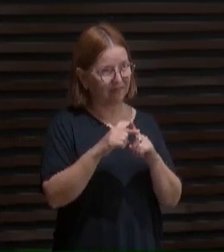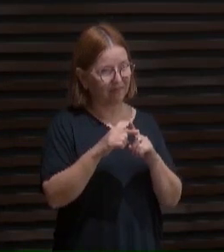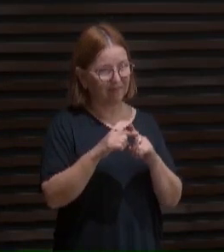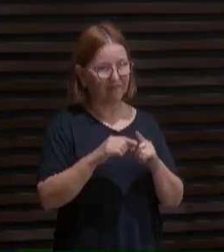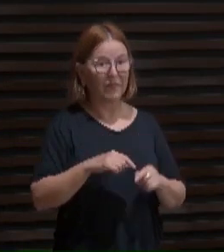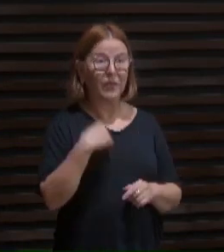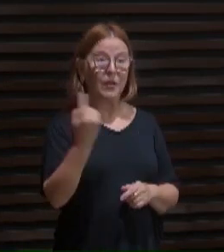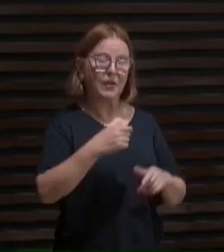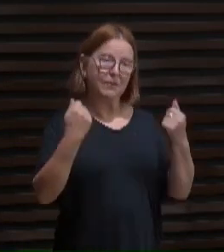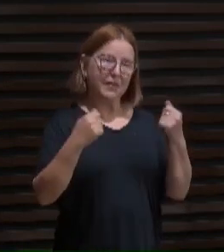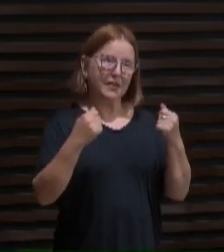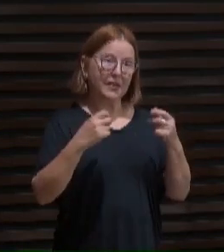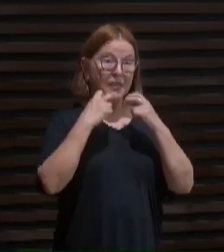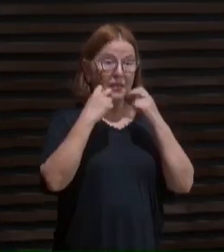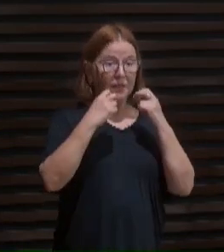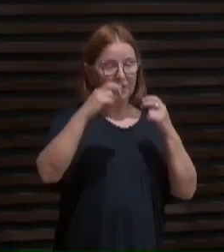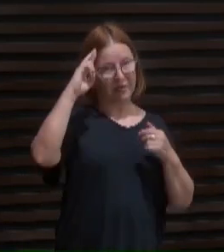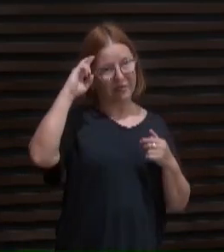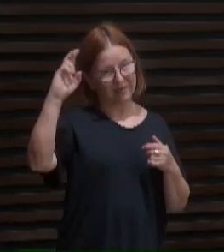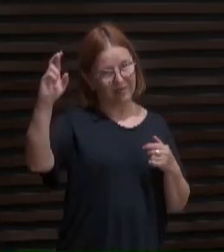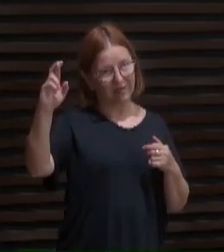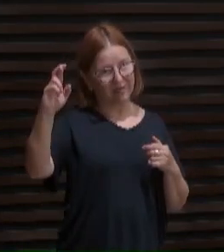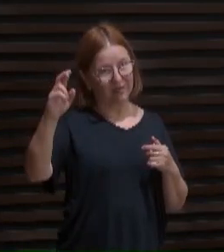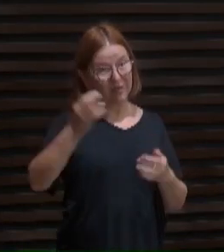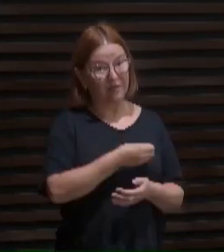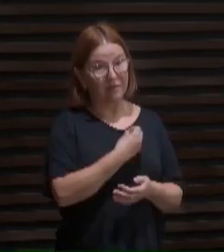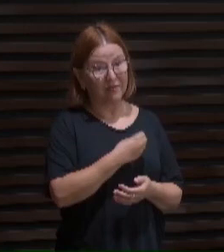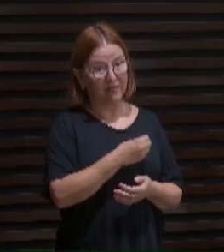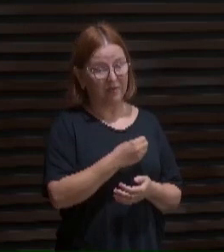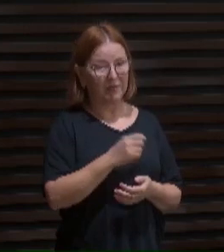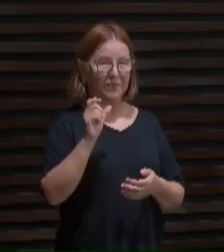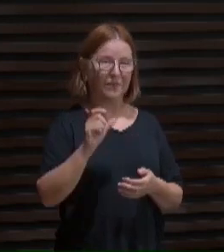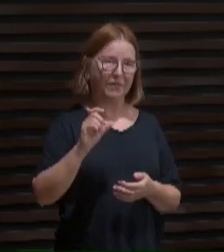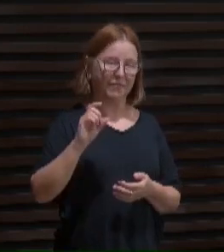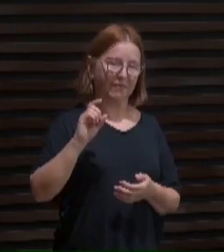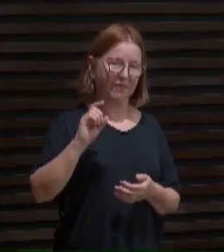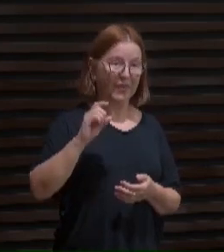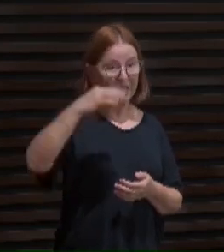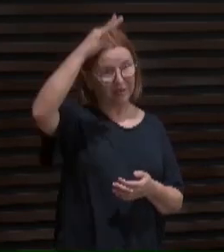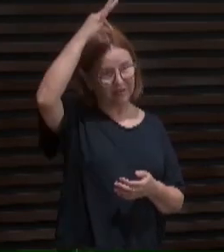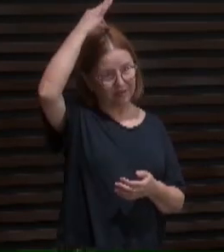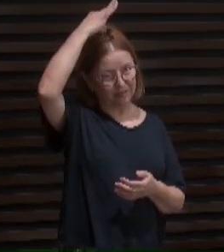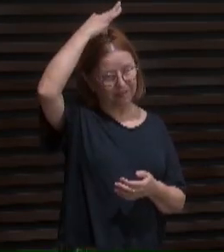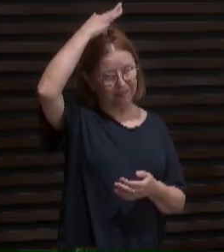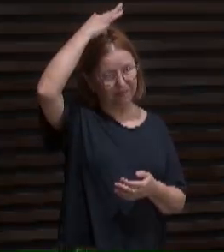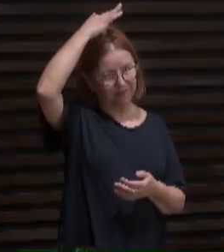nós precisamos clamar ao Senhor por um avivamento da palavra e do Espírito.